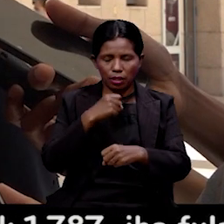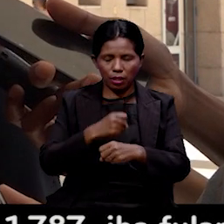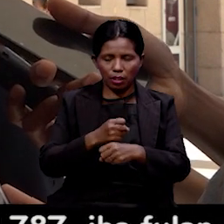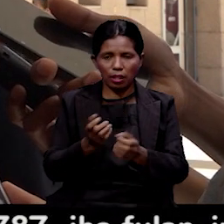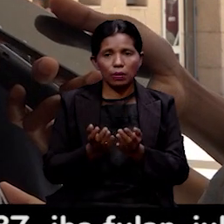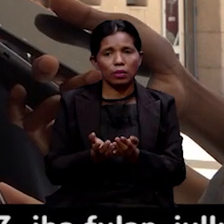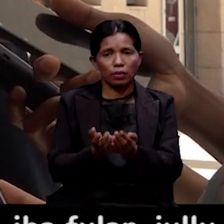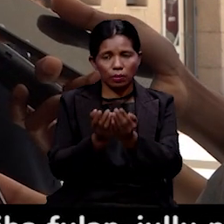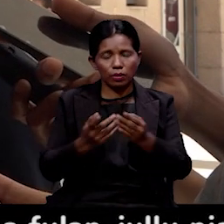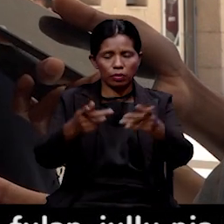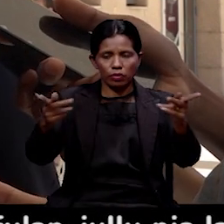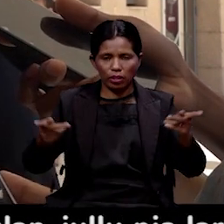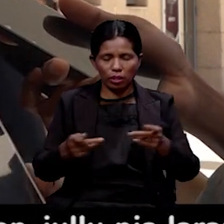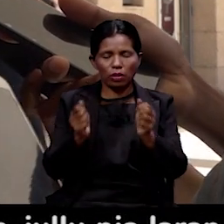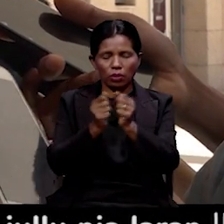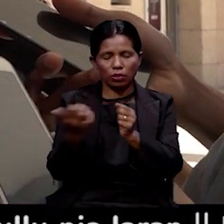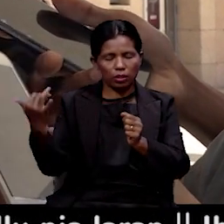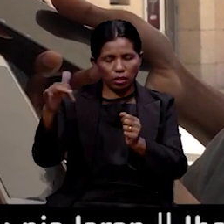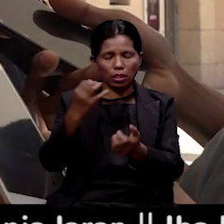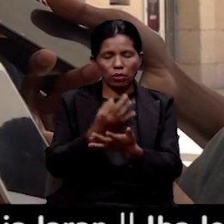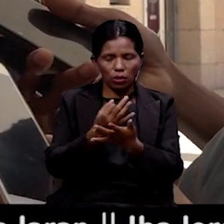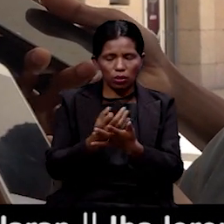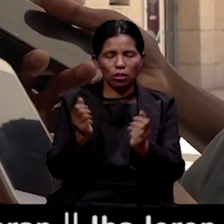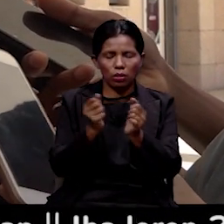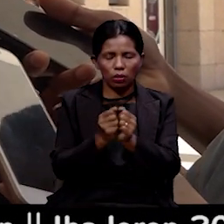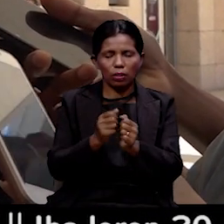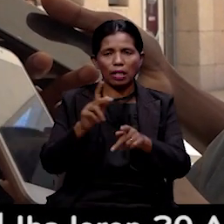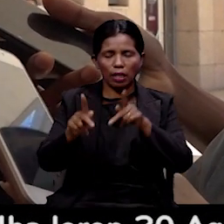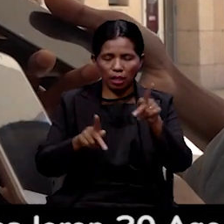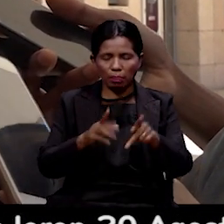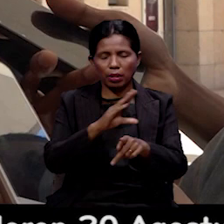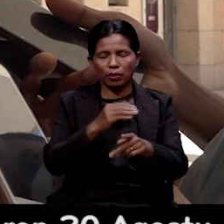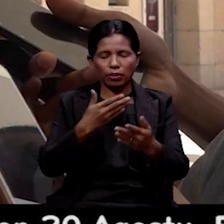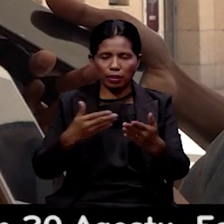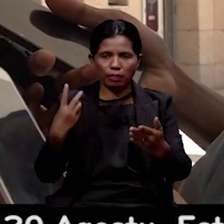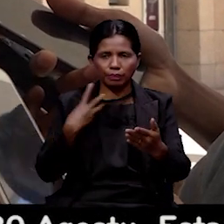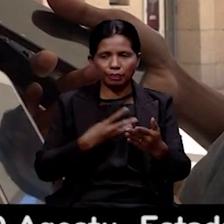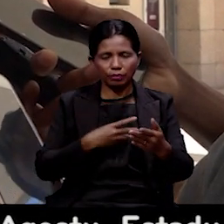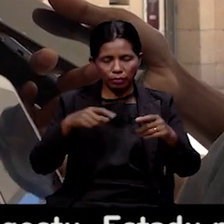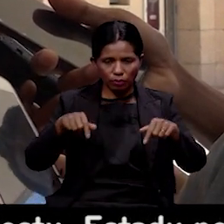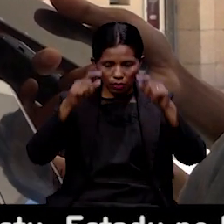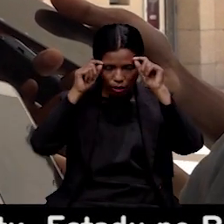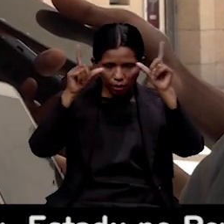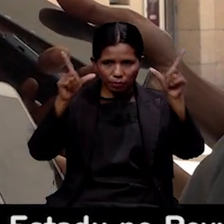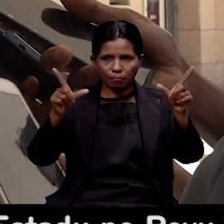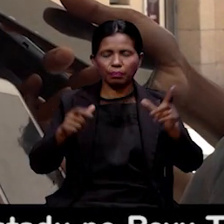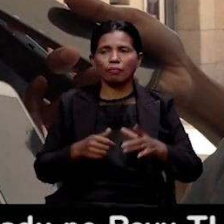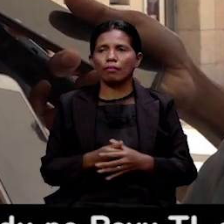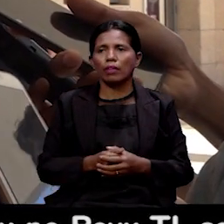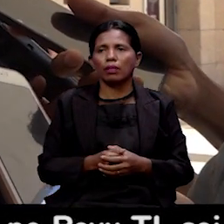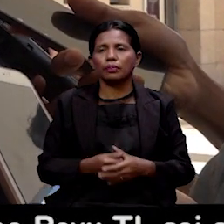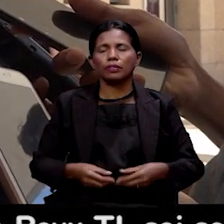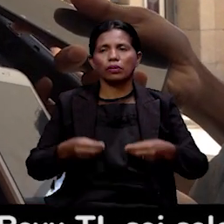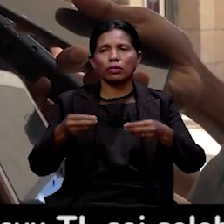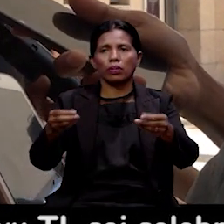ne ou ser ni ema ser ni sasan e ita Timor ne compromete de ato foi